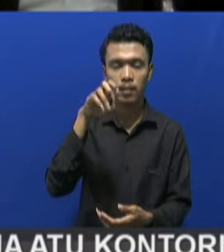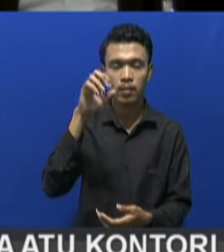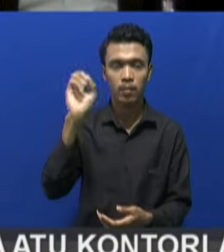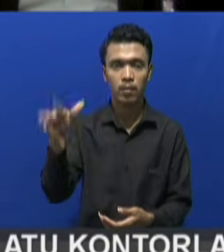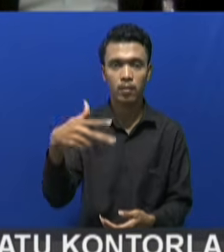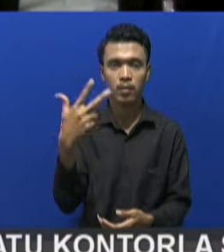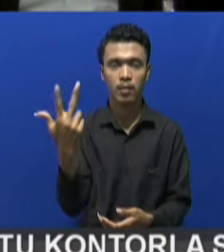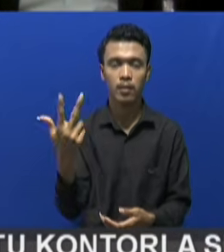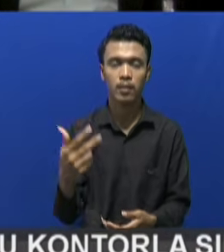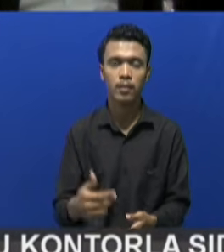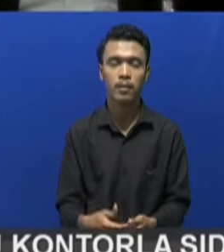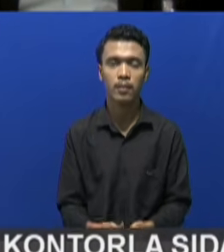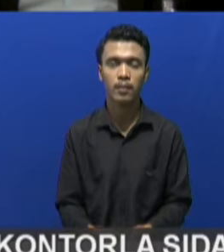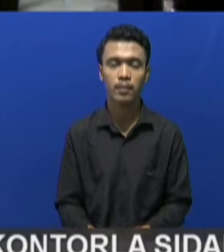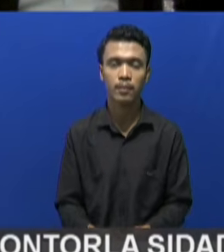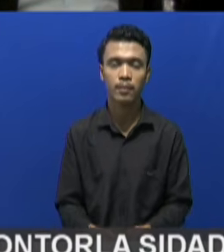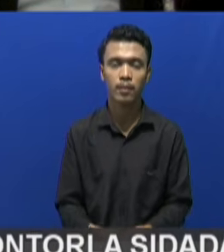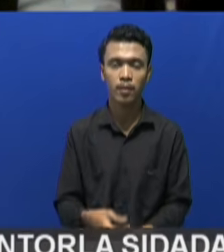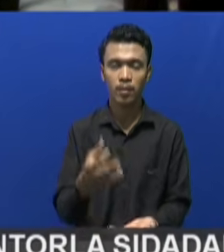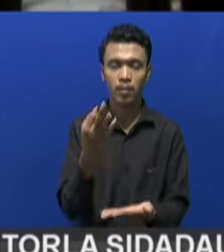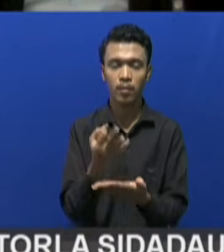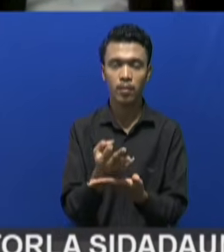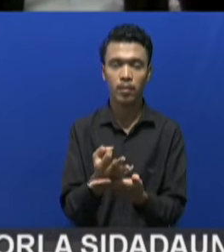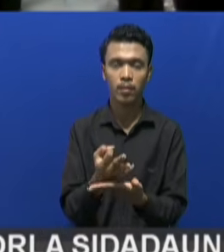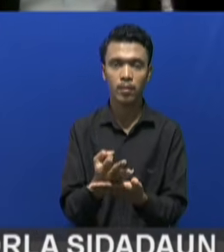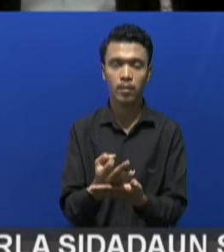26.713 tutores. O total orçamento,